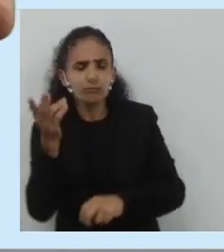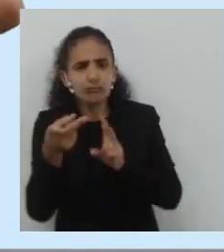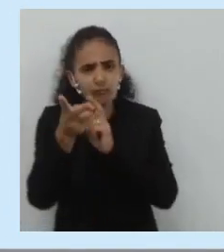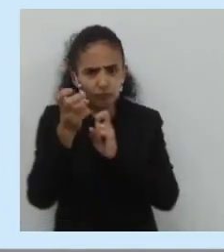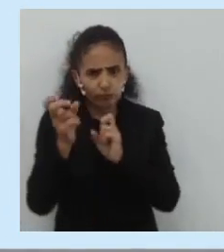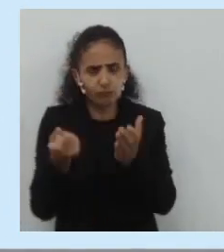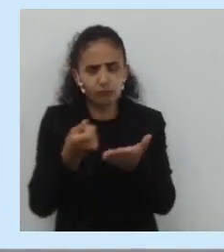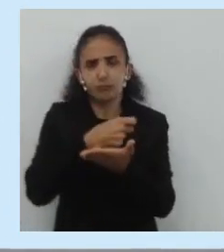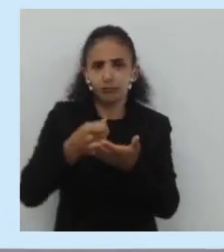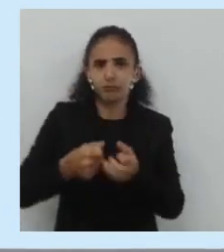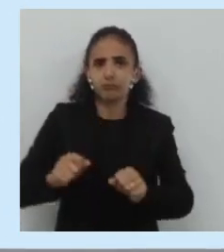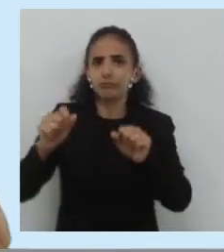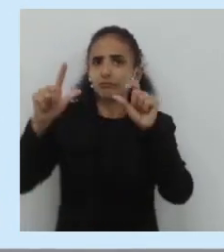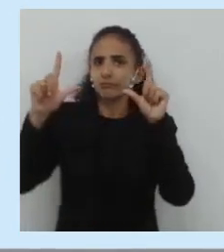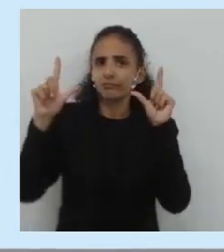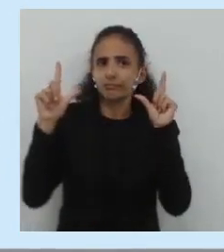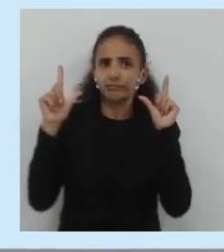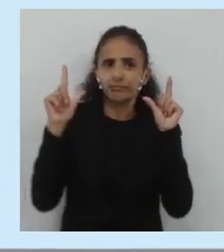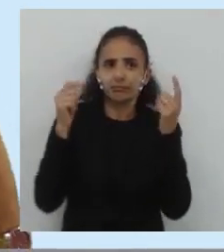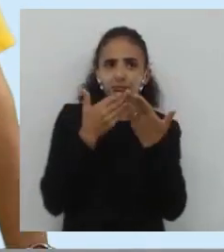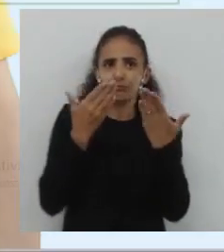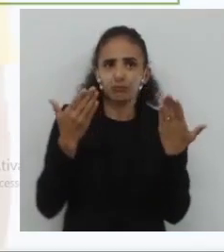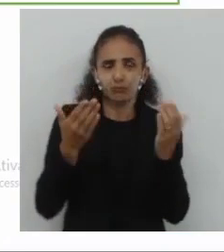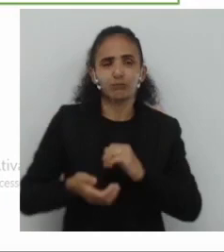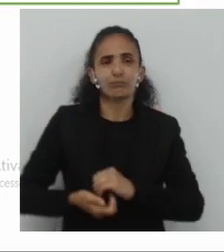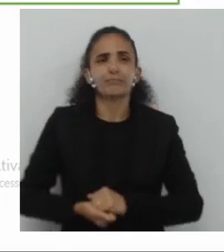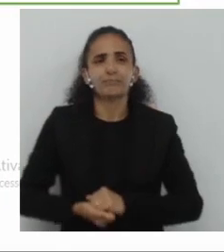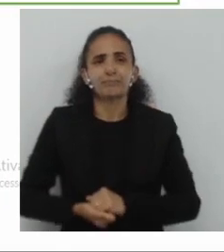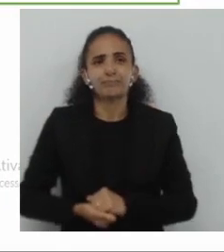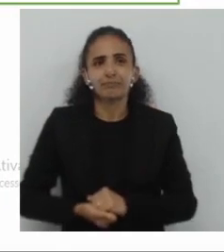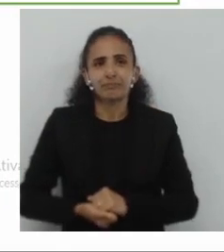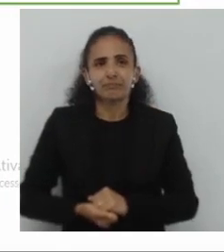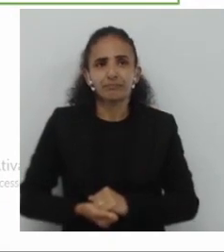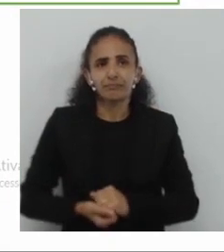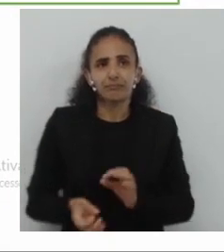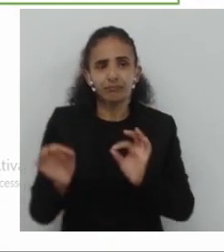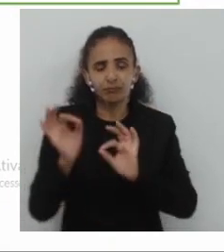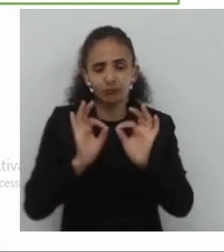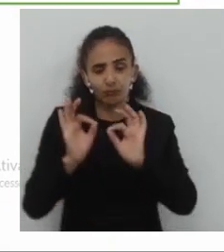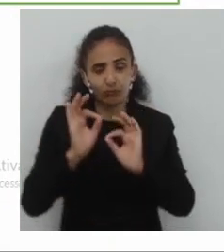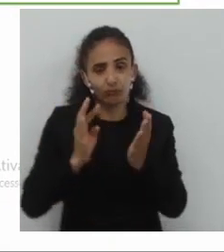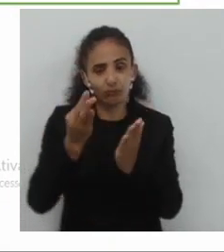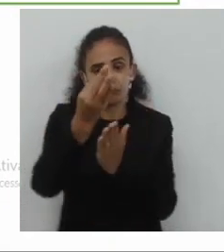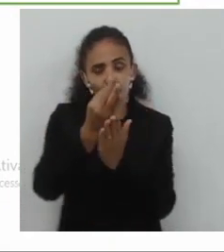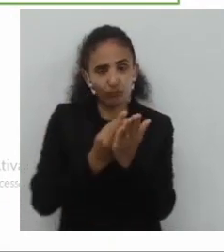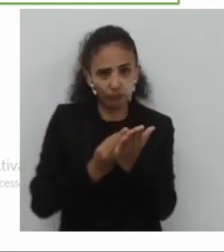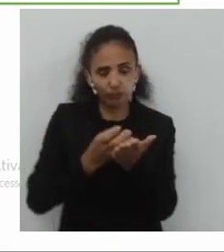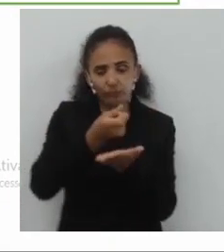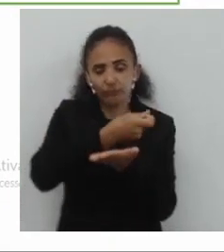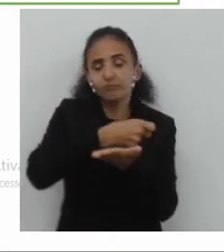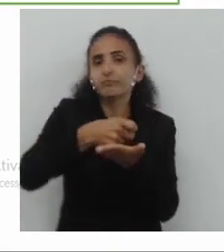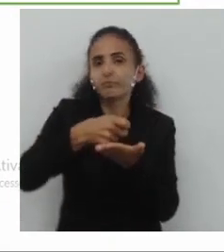assunto. Ainda na tela, nós temos a seguinte questão. Vamos ver. Produzimos um texto